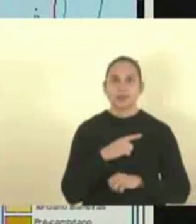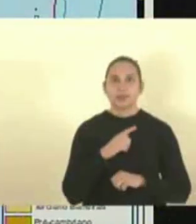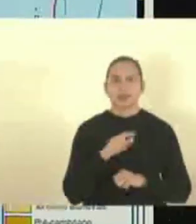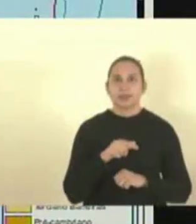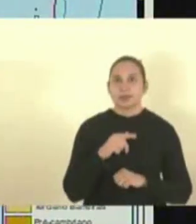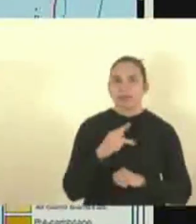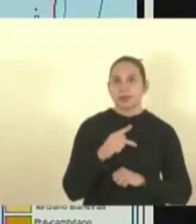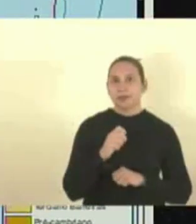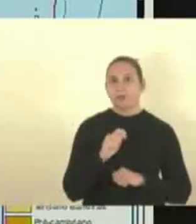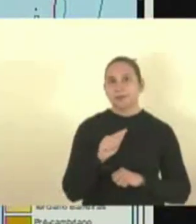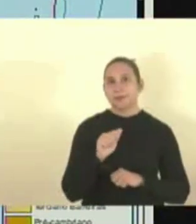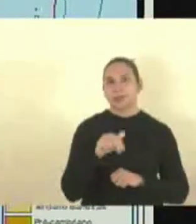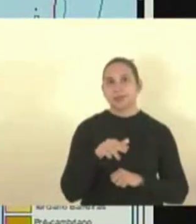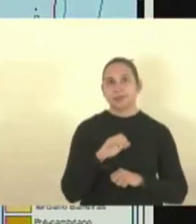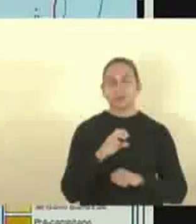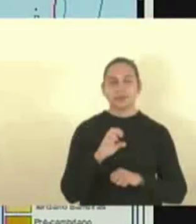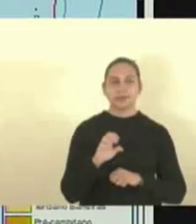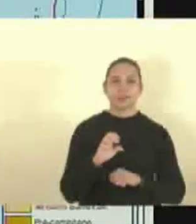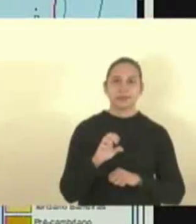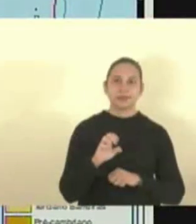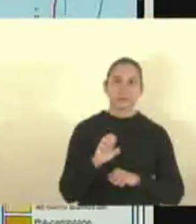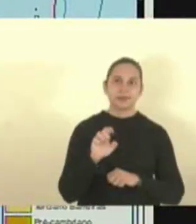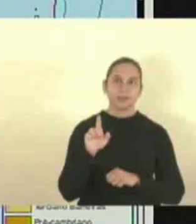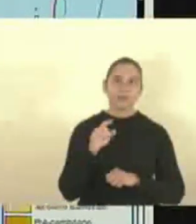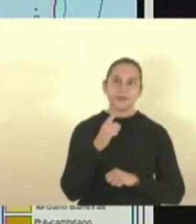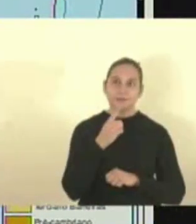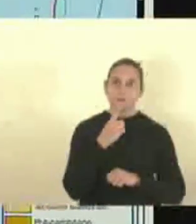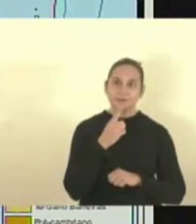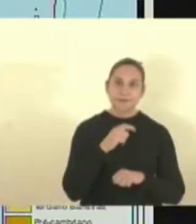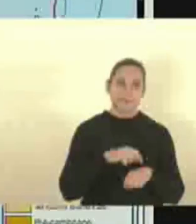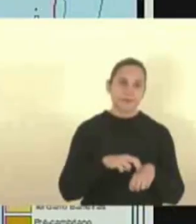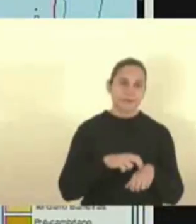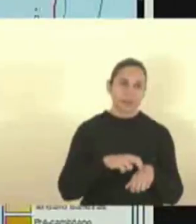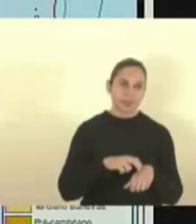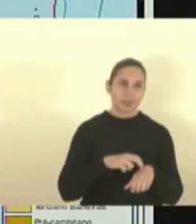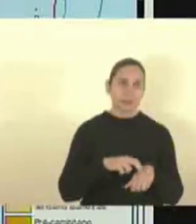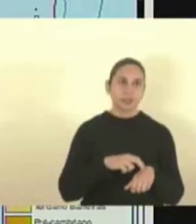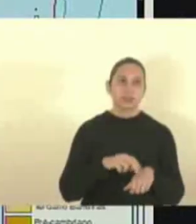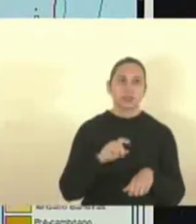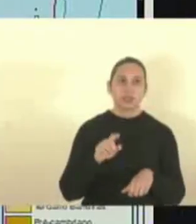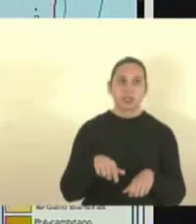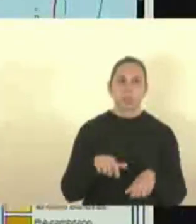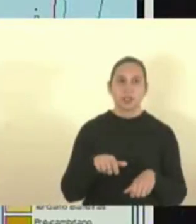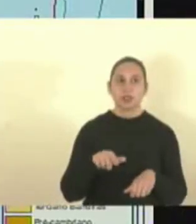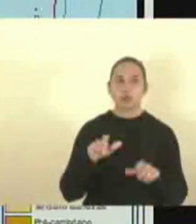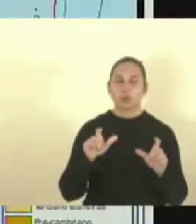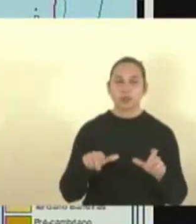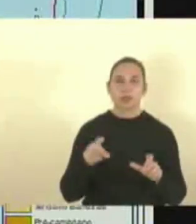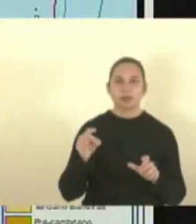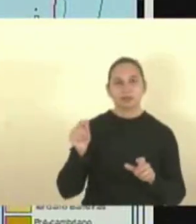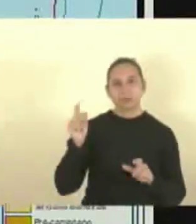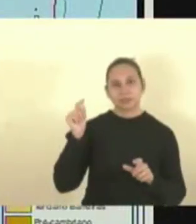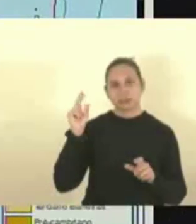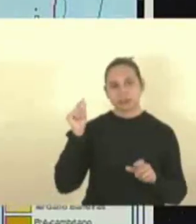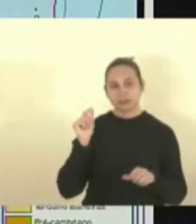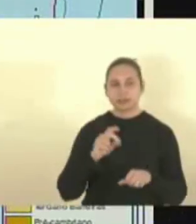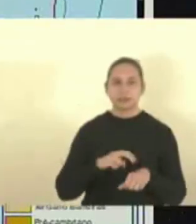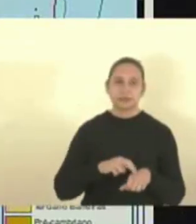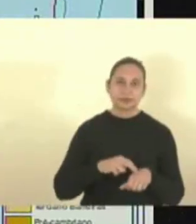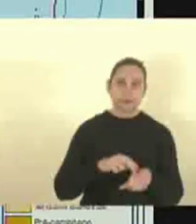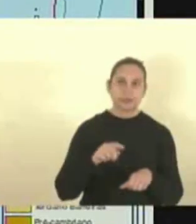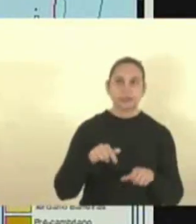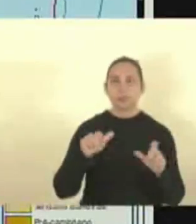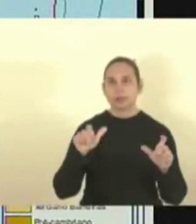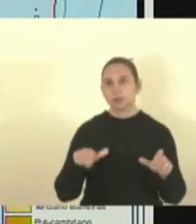mais jovem, e aquela área em verde é o quaternário pleistocênico, geologicamente um pouco mais antiga, inclusive com regiões um pouco